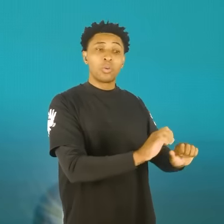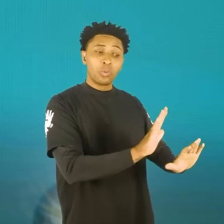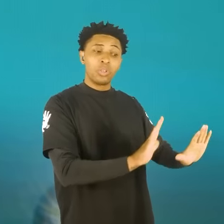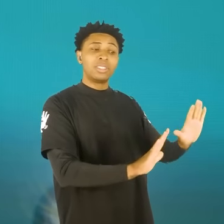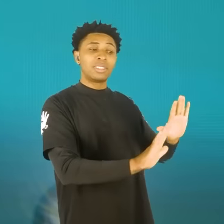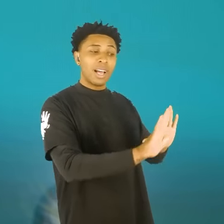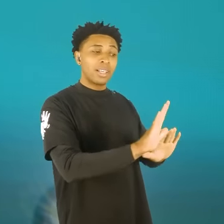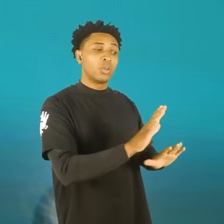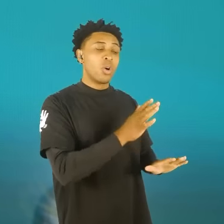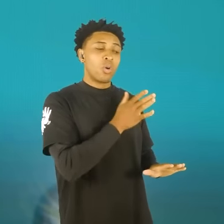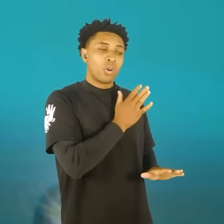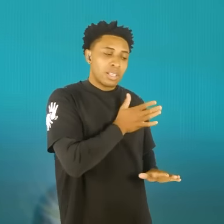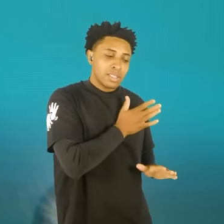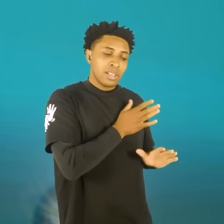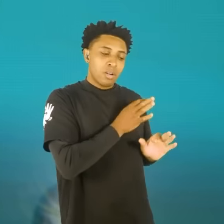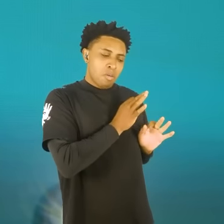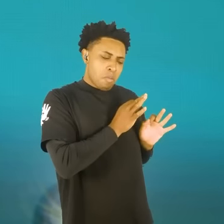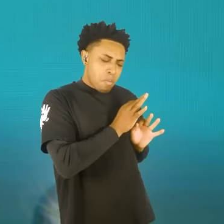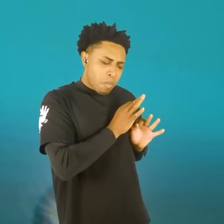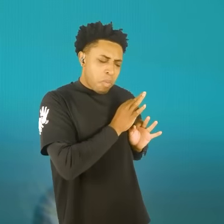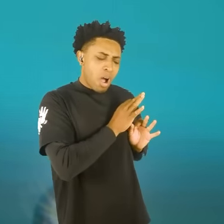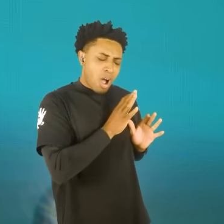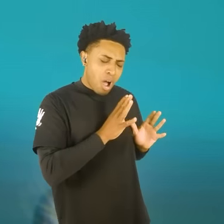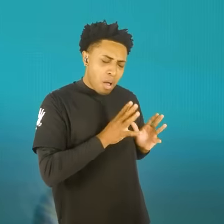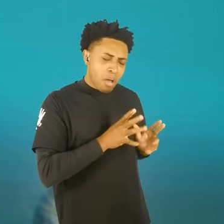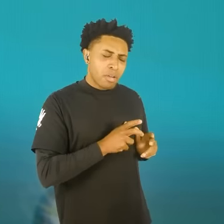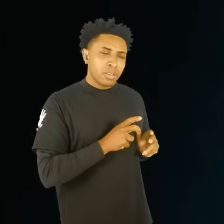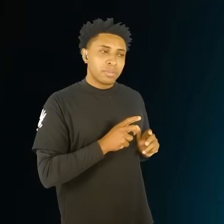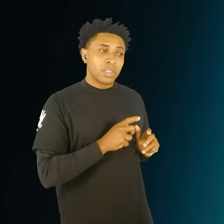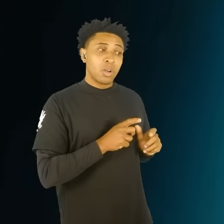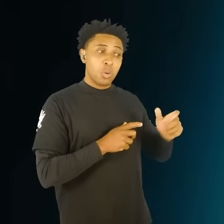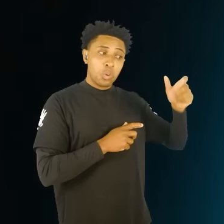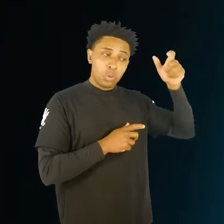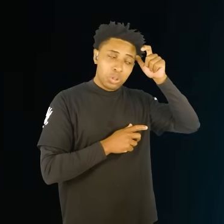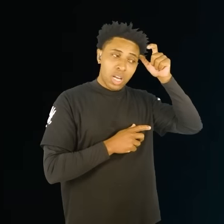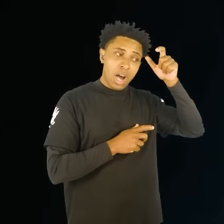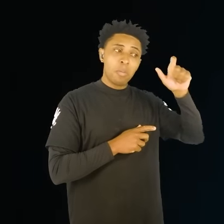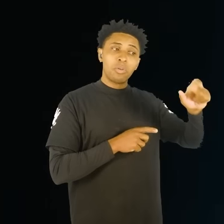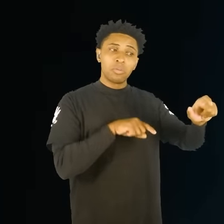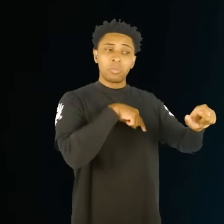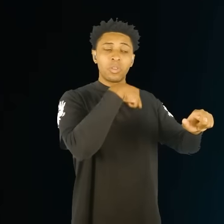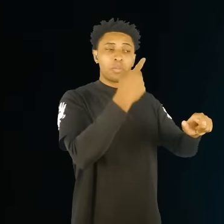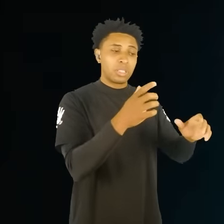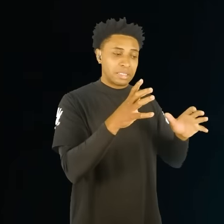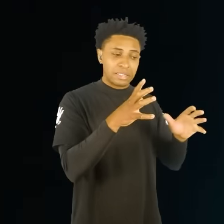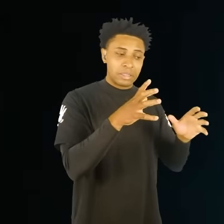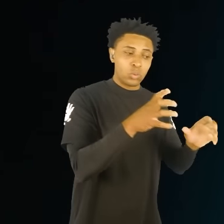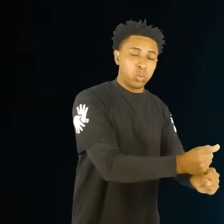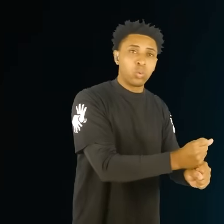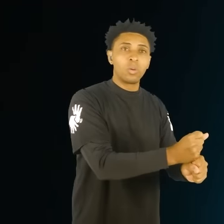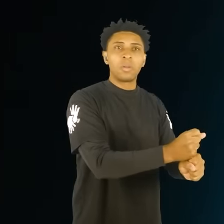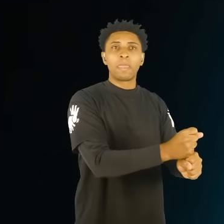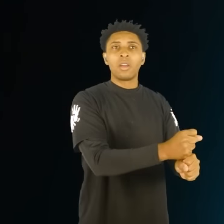e arrumar o seu coração, há uma fera lá fora que vai pular em você, que vai dominar o seu coração, que vai te levar a